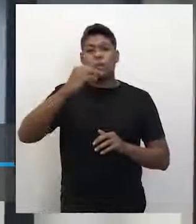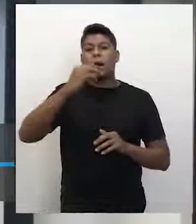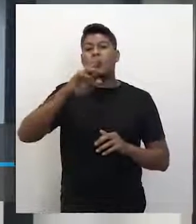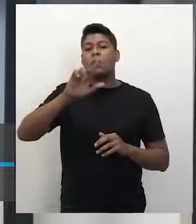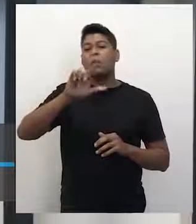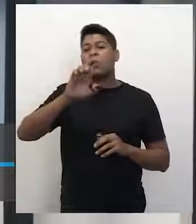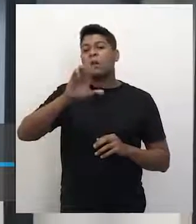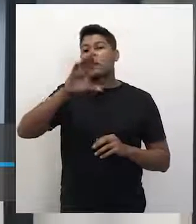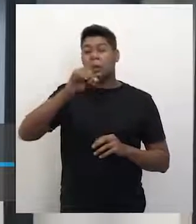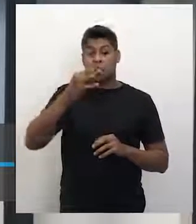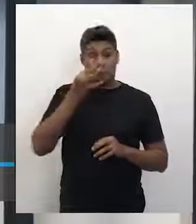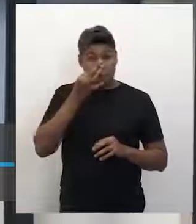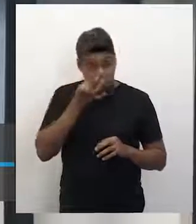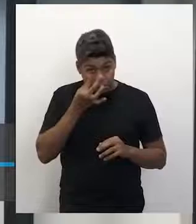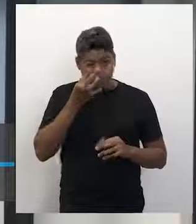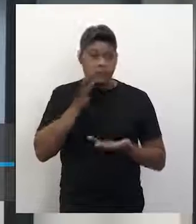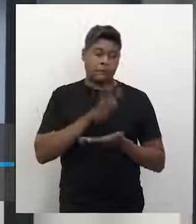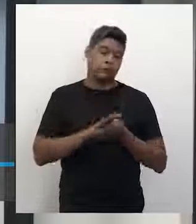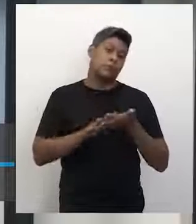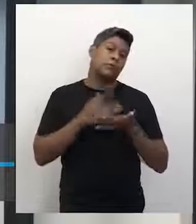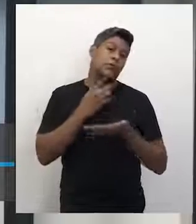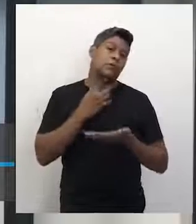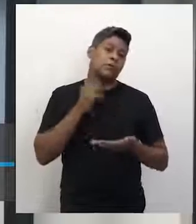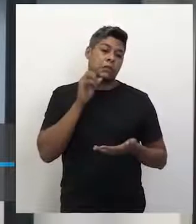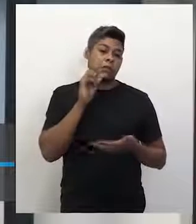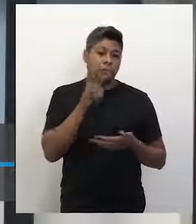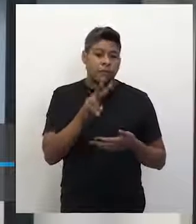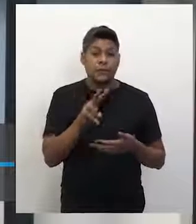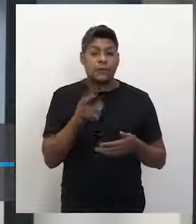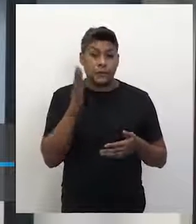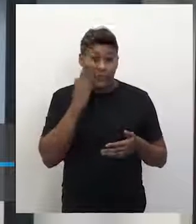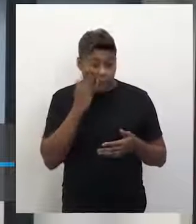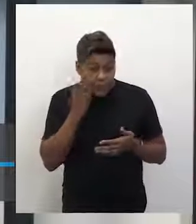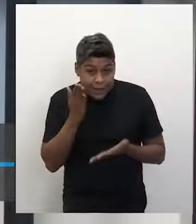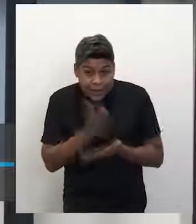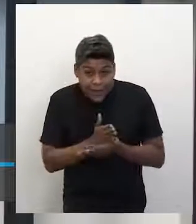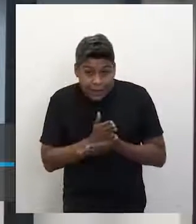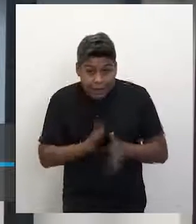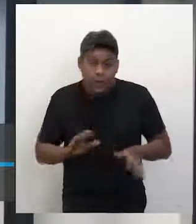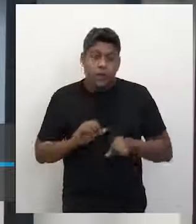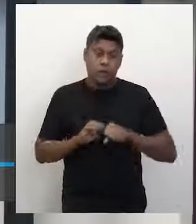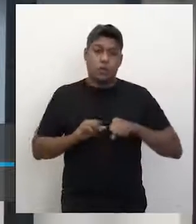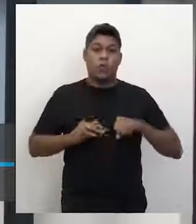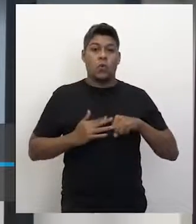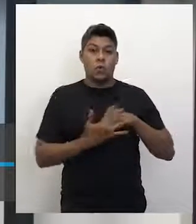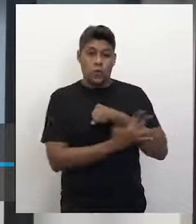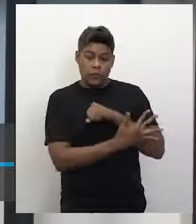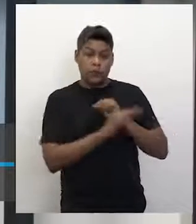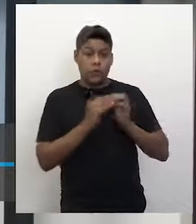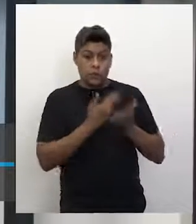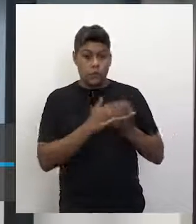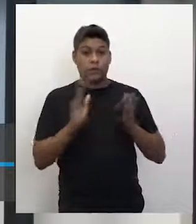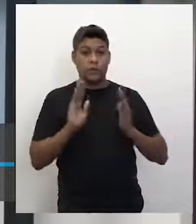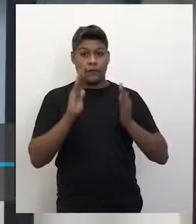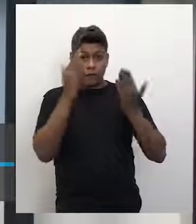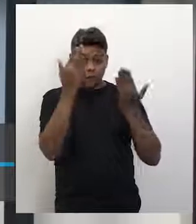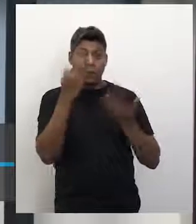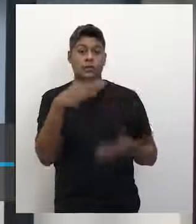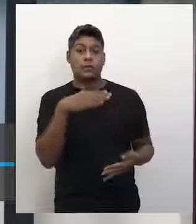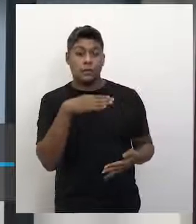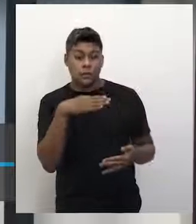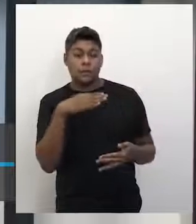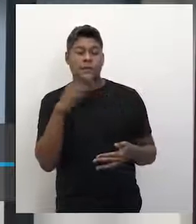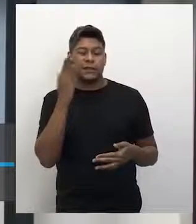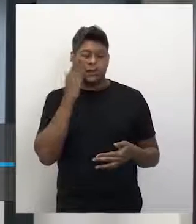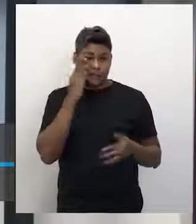nunca vi pessoalmente, eu tô doida para assistir. Terminando todo esse Covid aí, começando as festas nas cidades, uma que eu